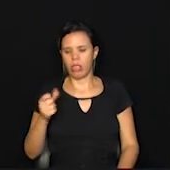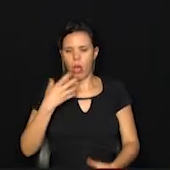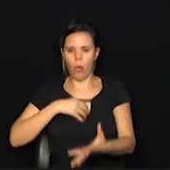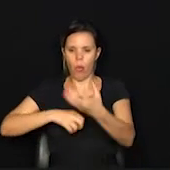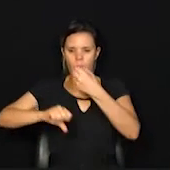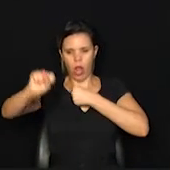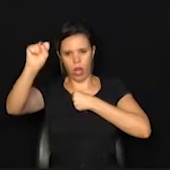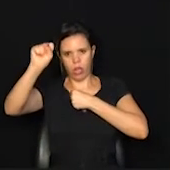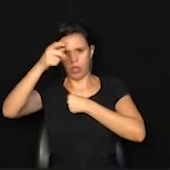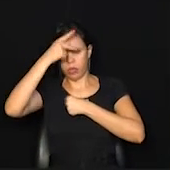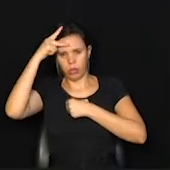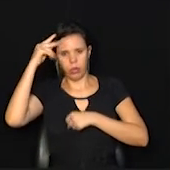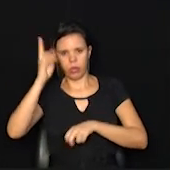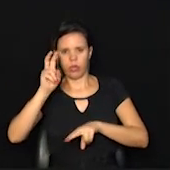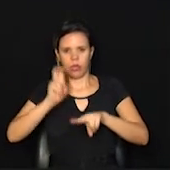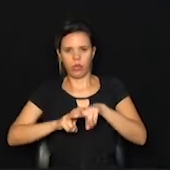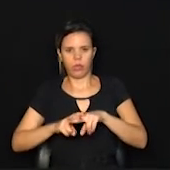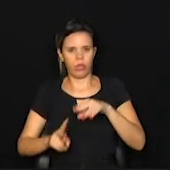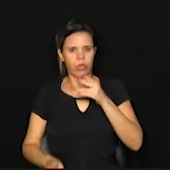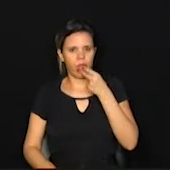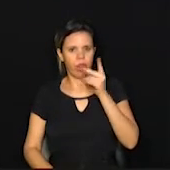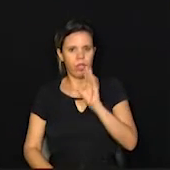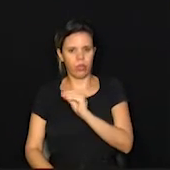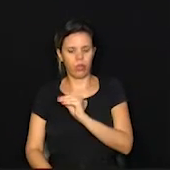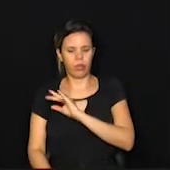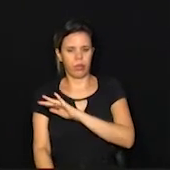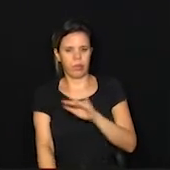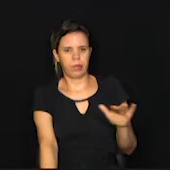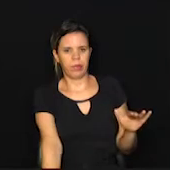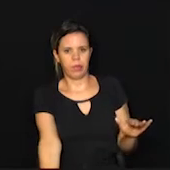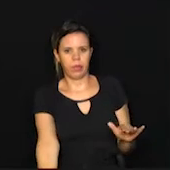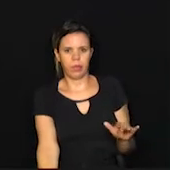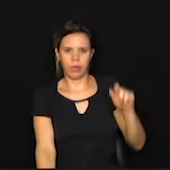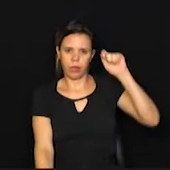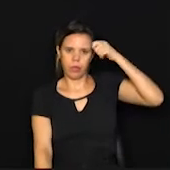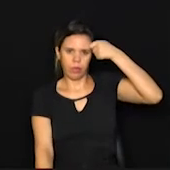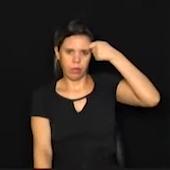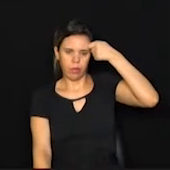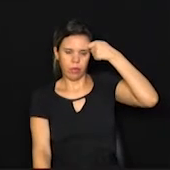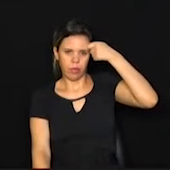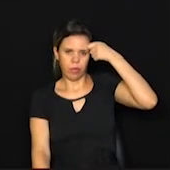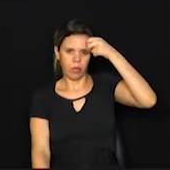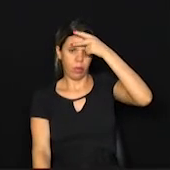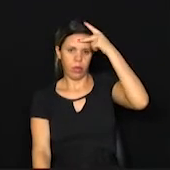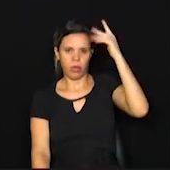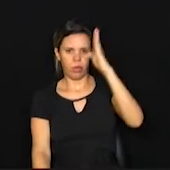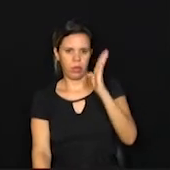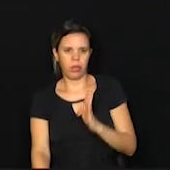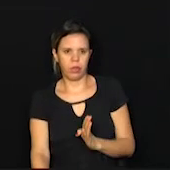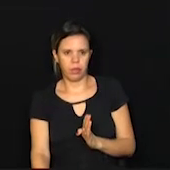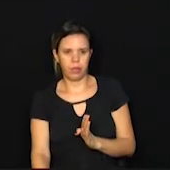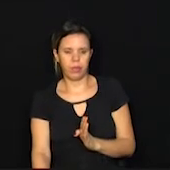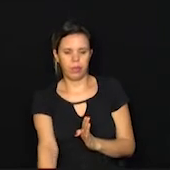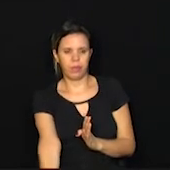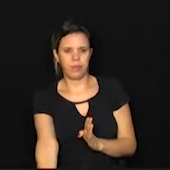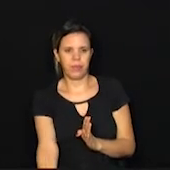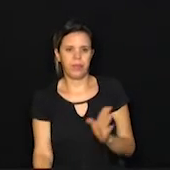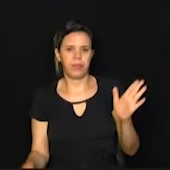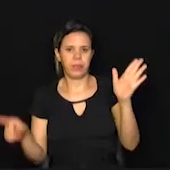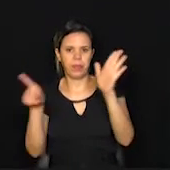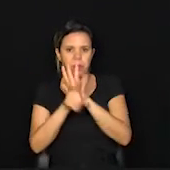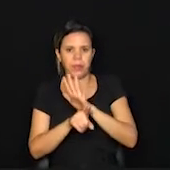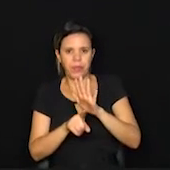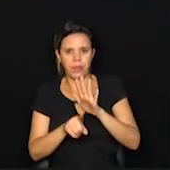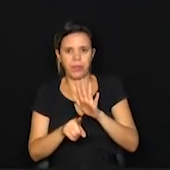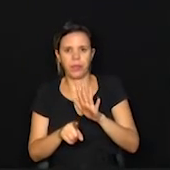do povo brasileiro foi sentar disso tudo é isso é um herói do povo brasileiro negro herói do Brasil e outra figura que foi perguntado